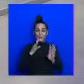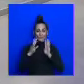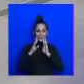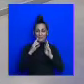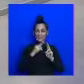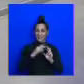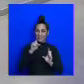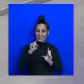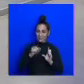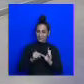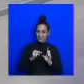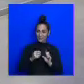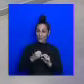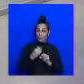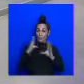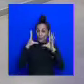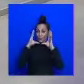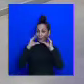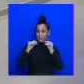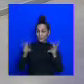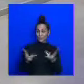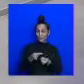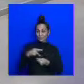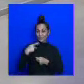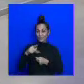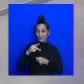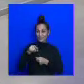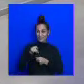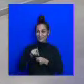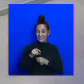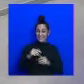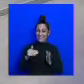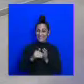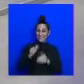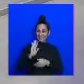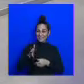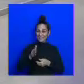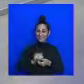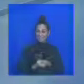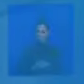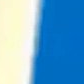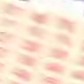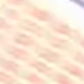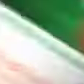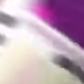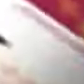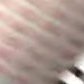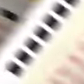Facebook e do YouTube da Caixa e da Rede TV. Uma ótima noite para você e até mais!